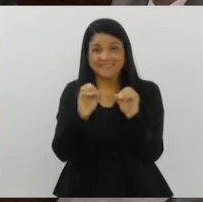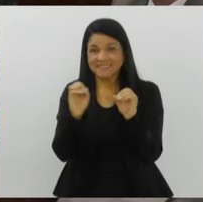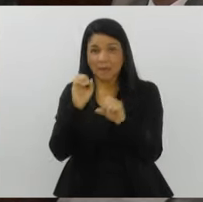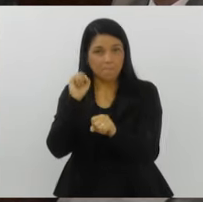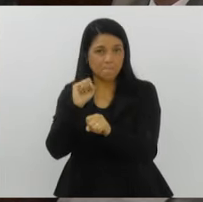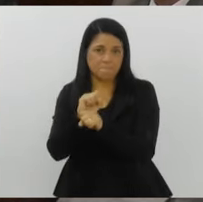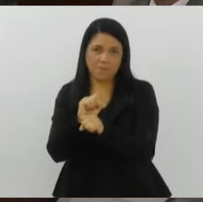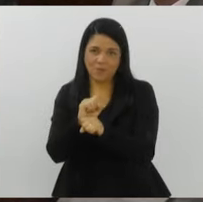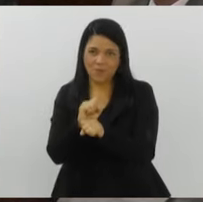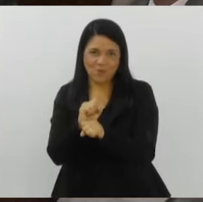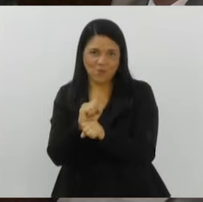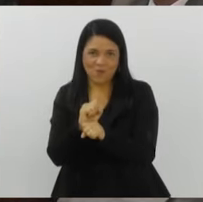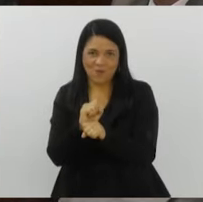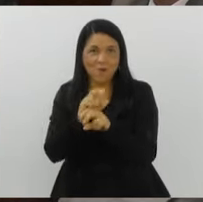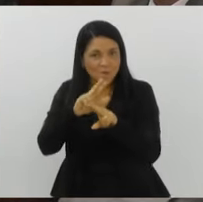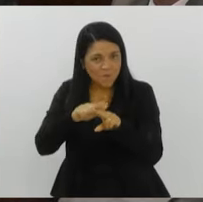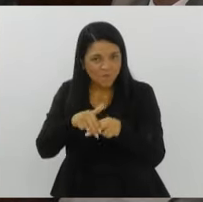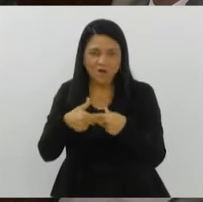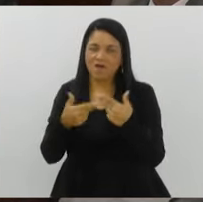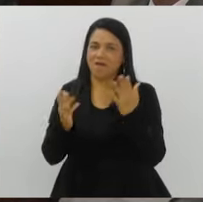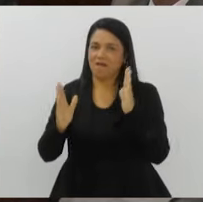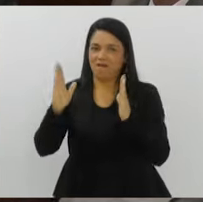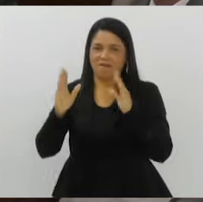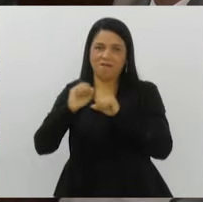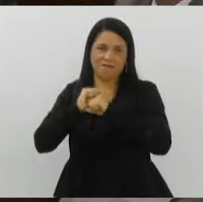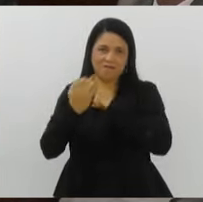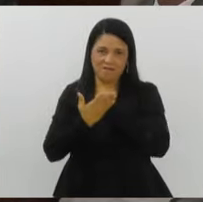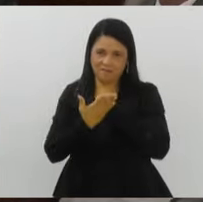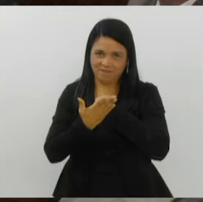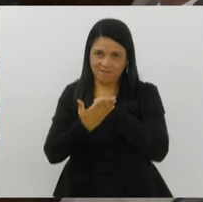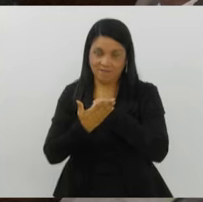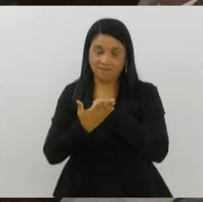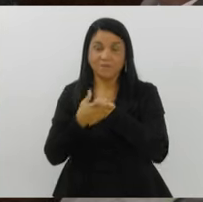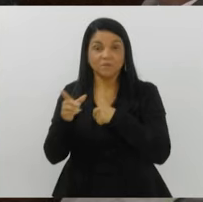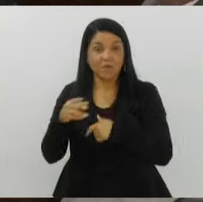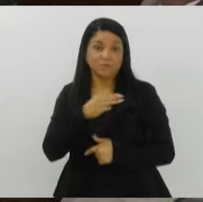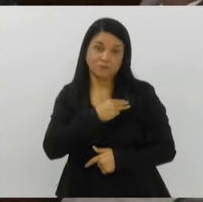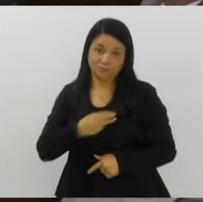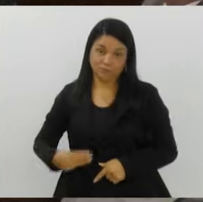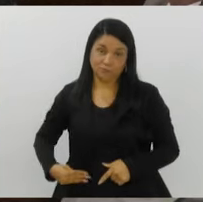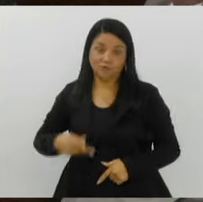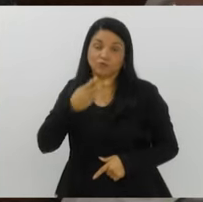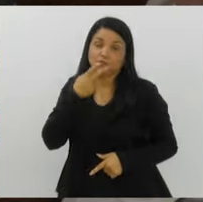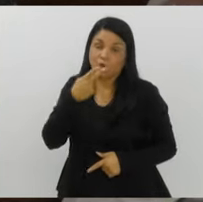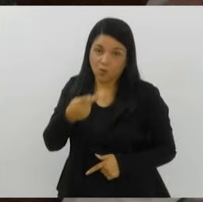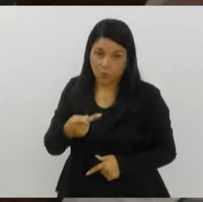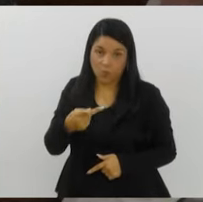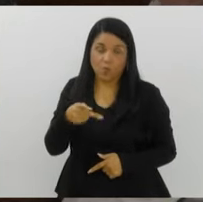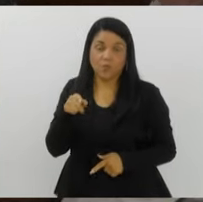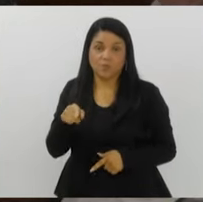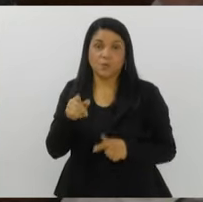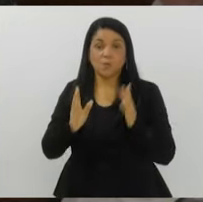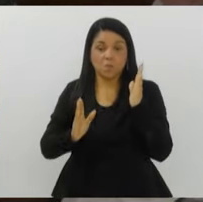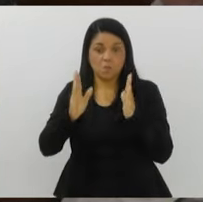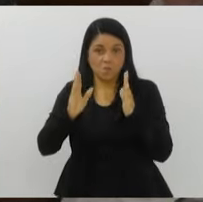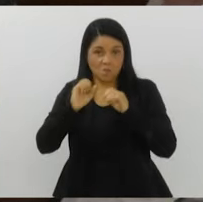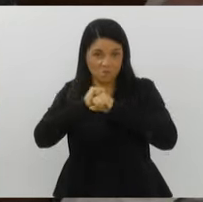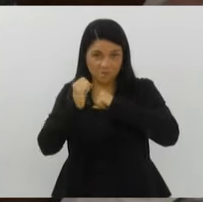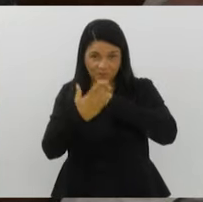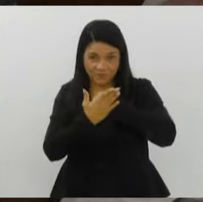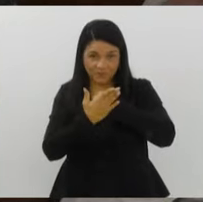decorrência da pandemia. Mas o ministro Edson Fachin disse que durante a pandemia